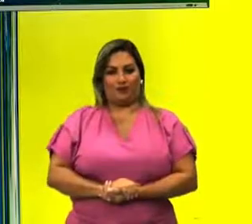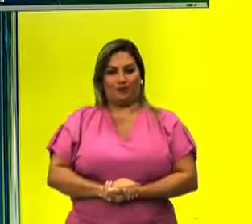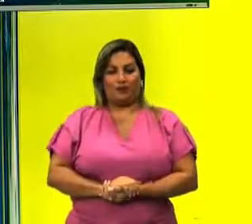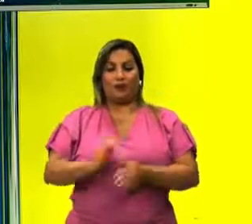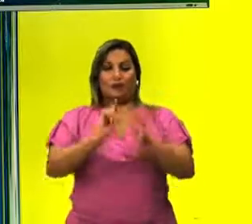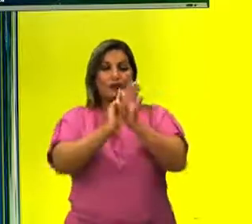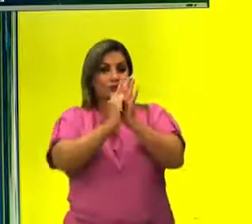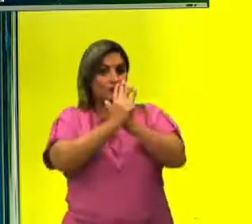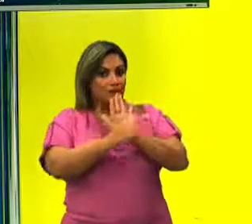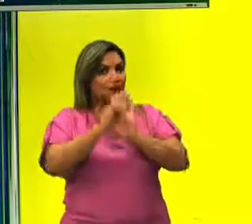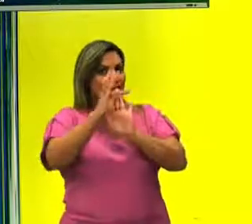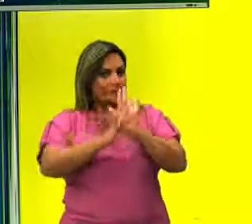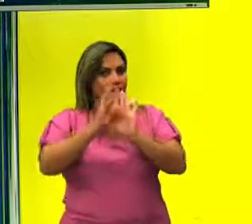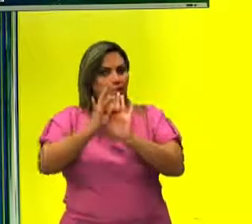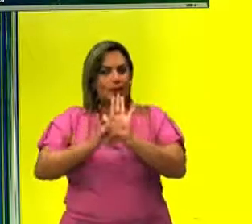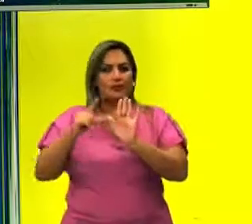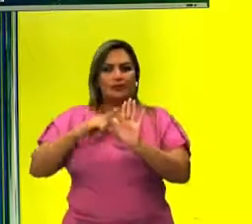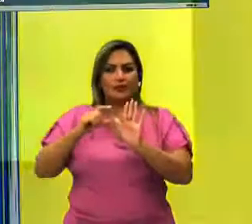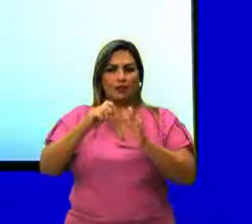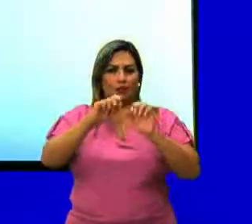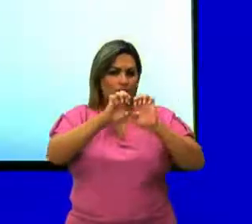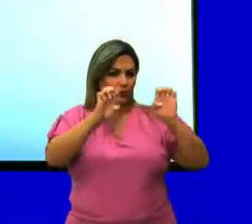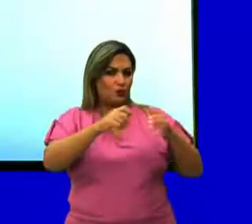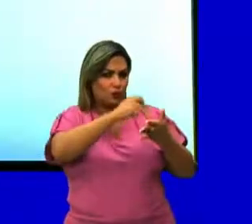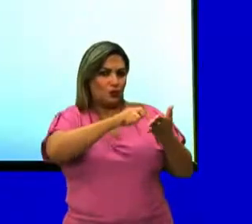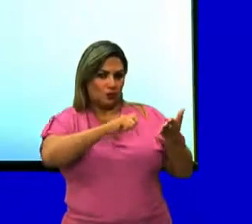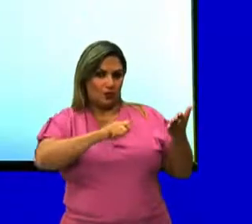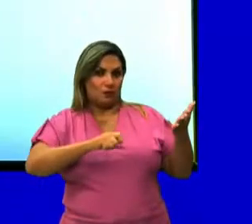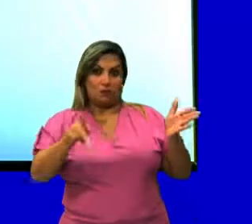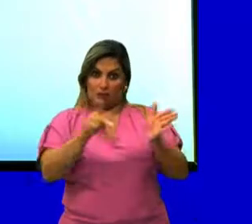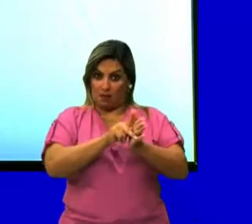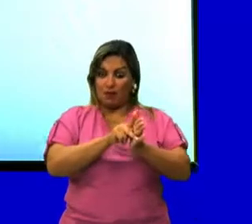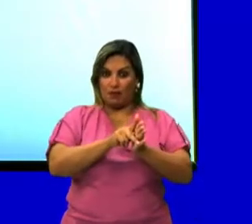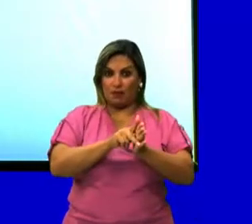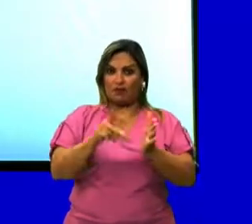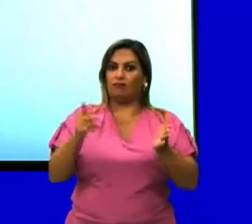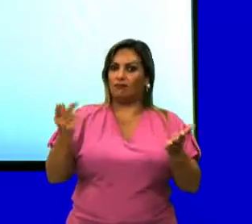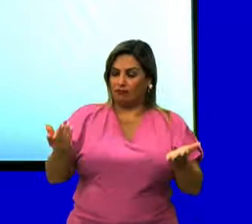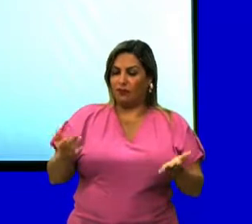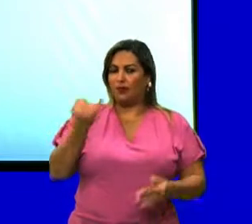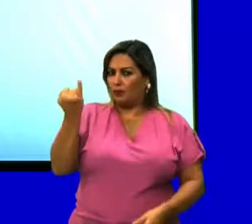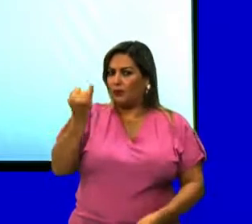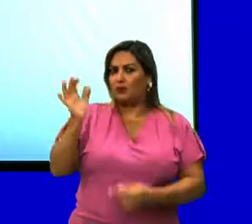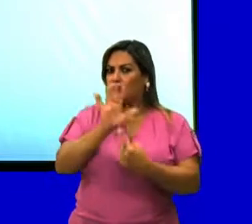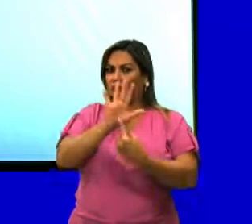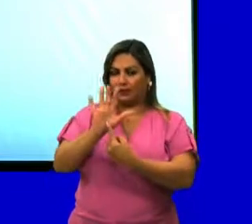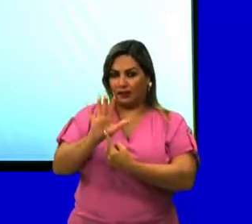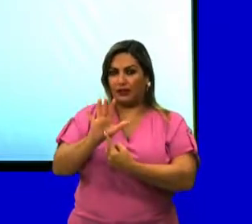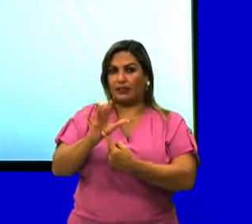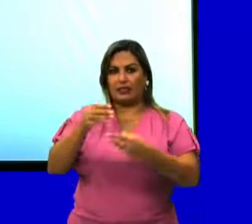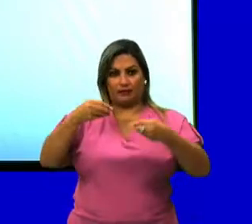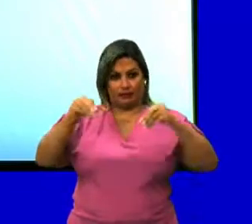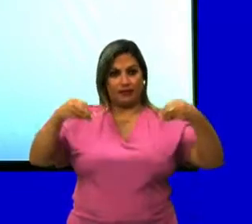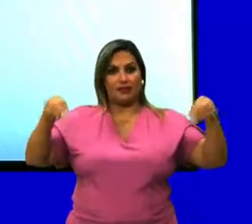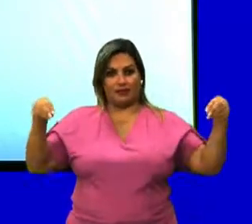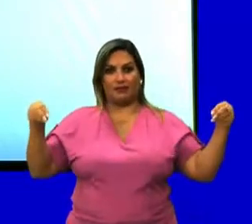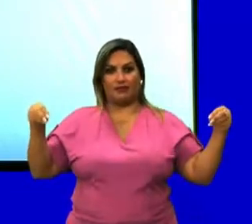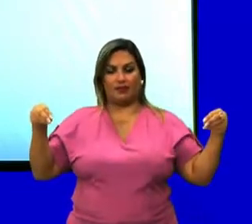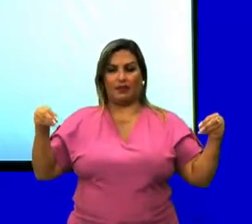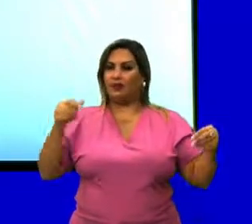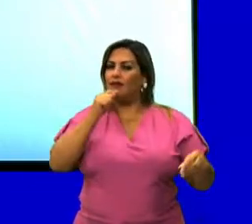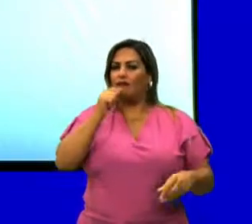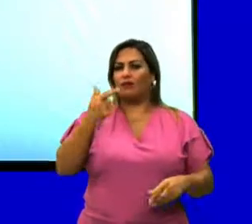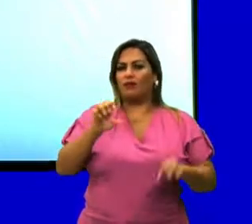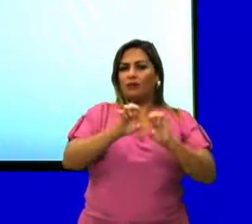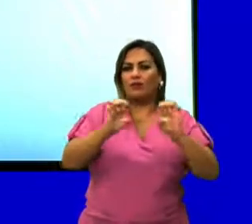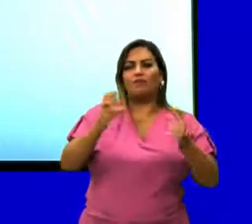Os gêneros textuais possuem estruturas e características próprias. No entanto, vale ressaltar que eles são flexíveis e não